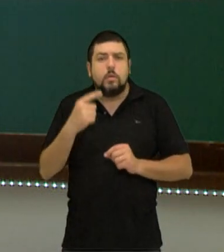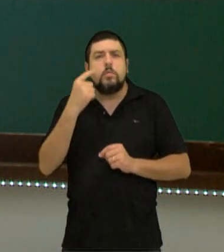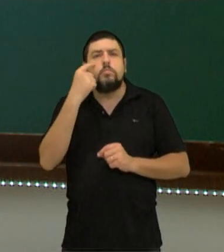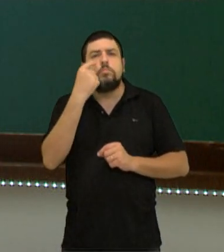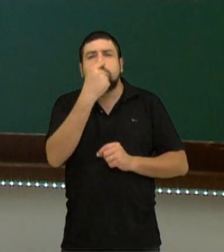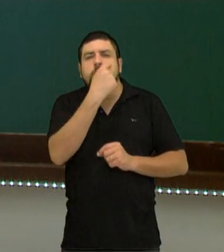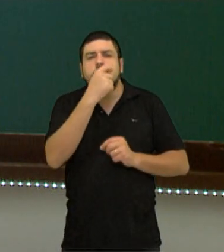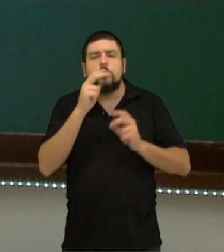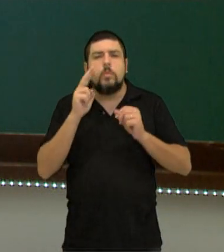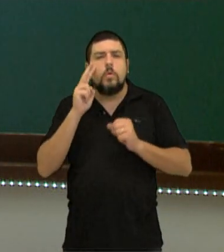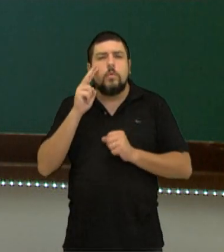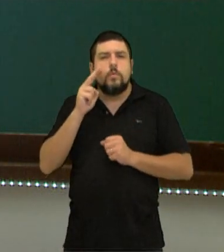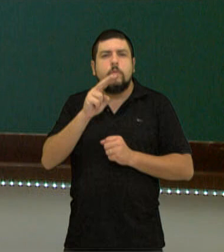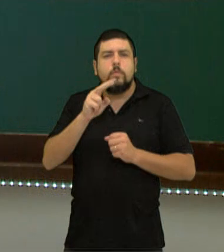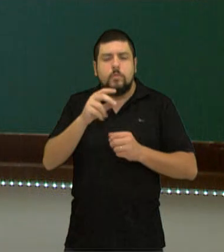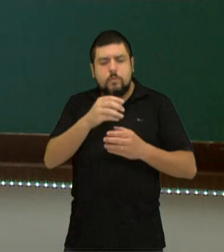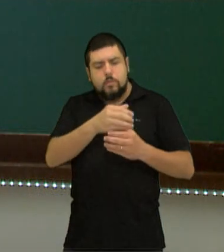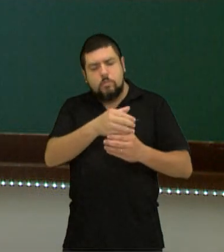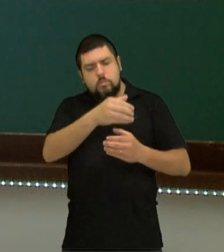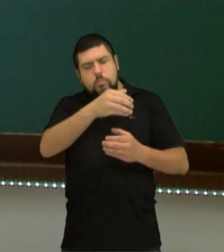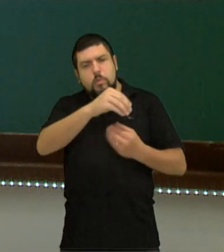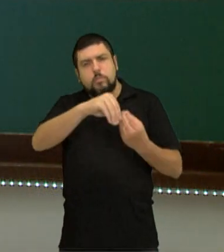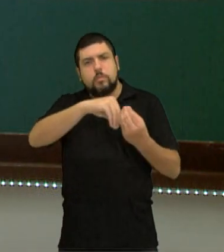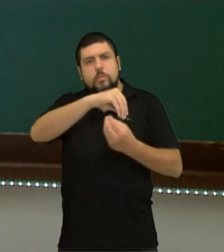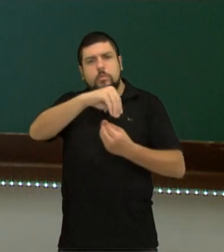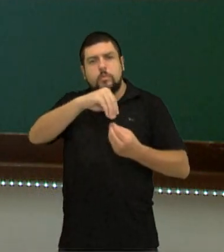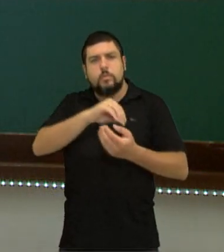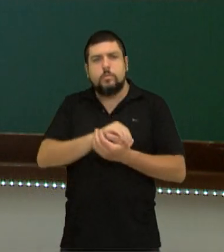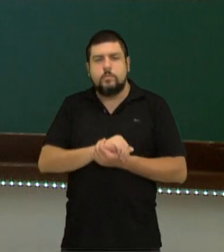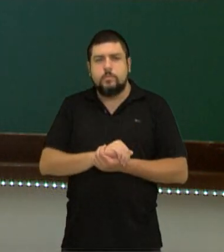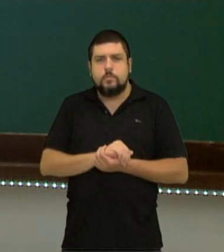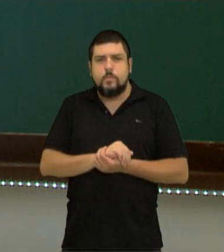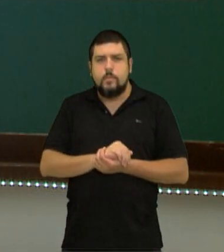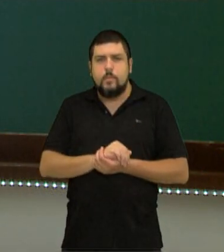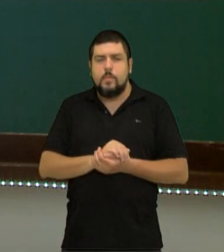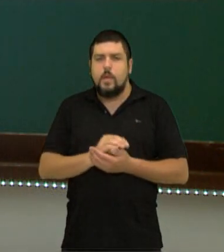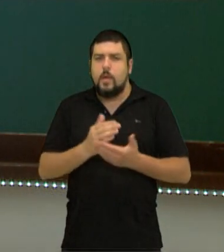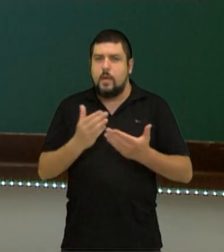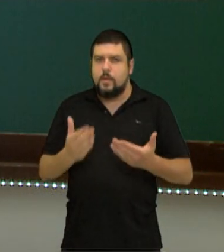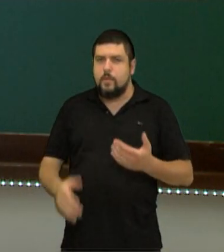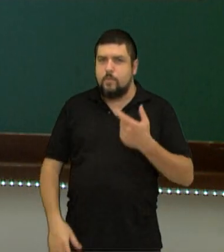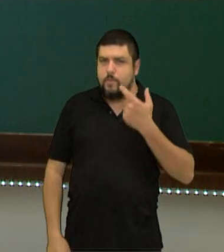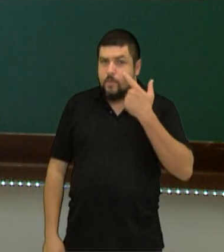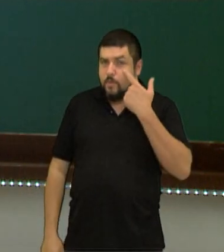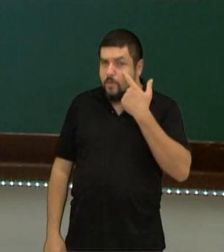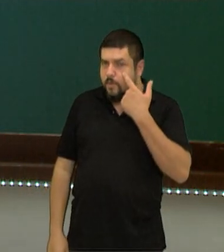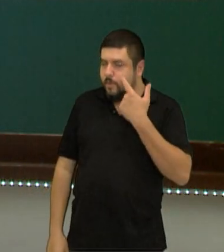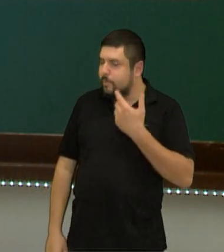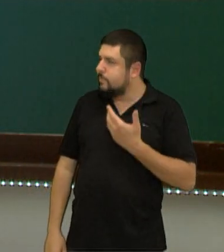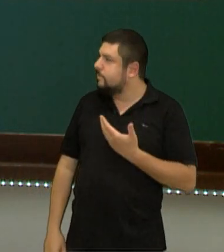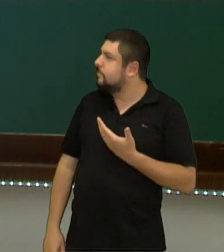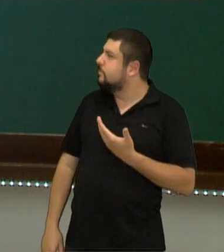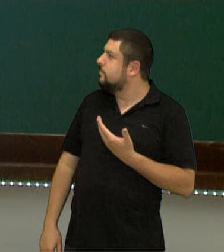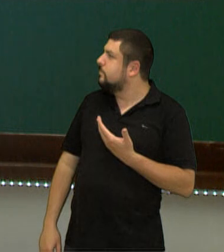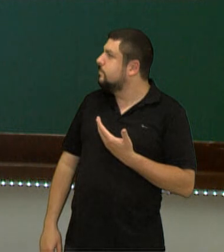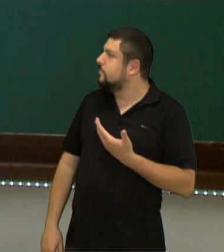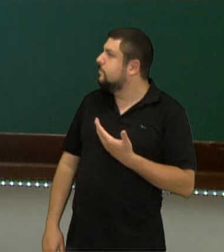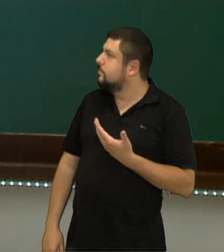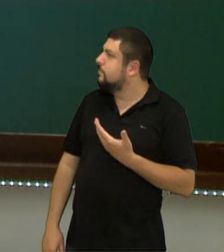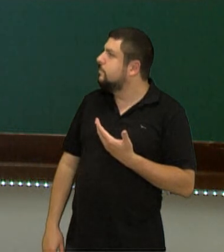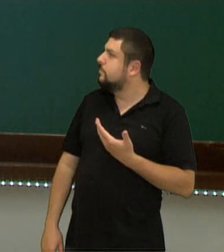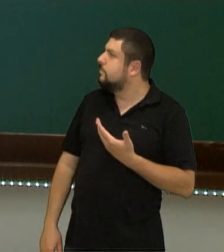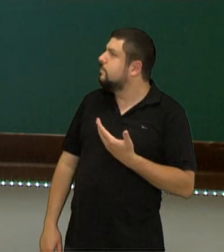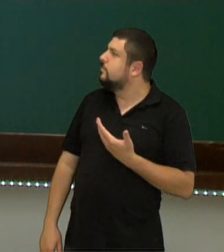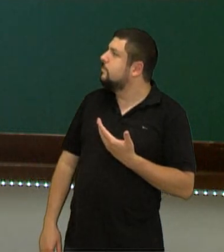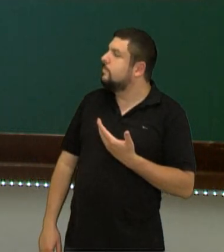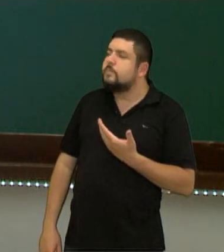nós conseguimos observar. Por isso, eu trago para vocês duas imagens. Reparem na esquerda. Nós